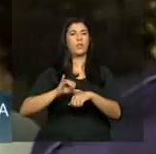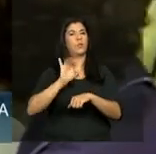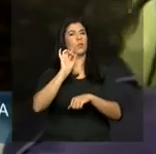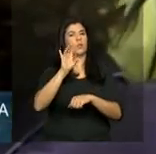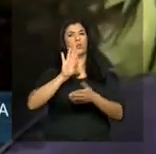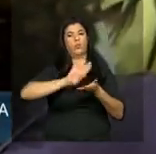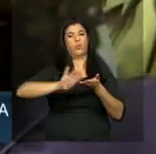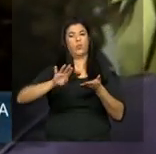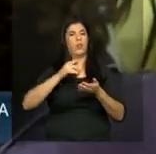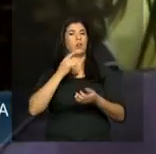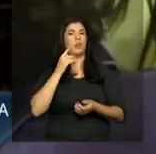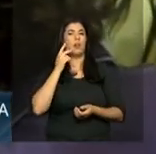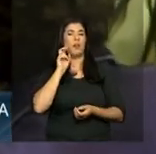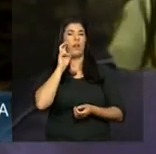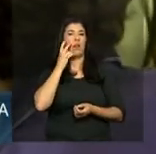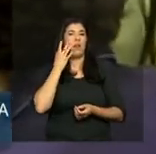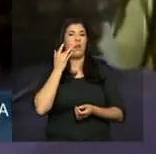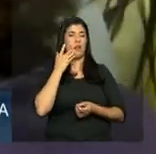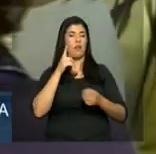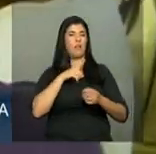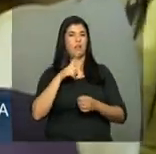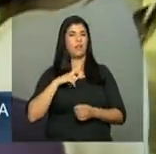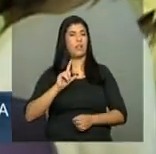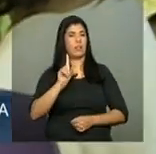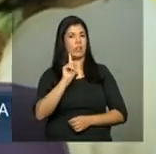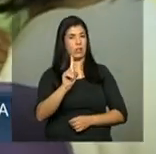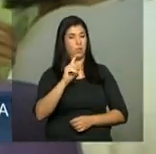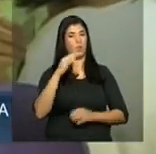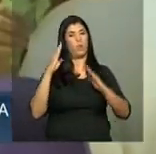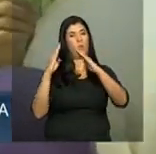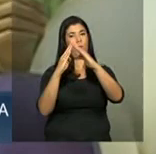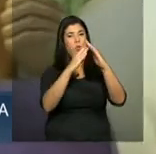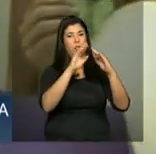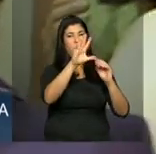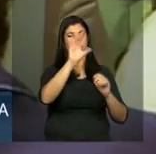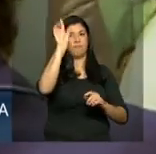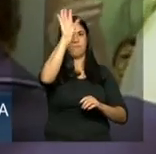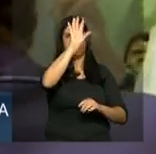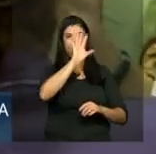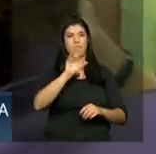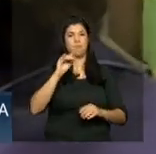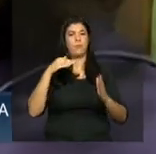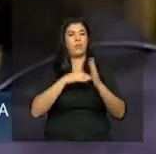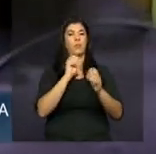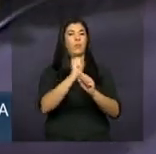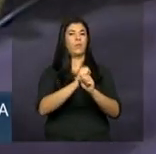Recife tenham pelo menos uma casa da mulher brasileira até